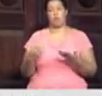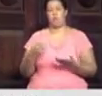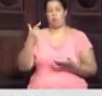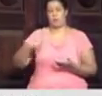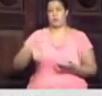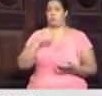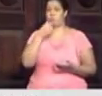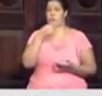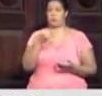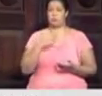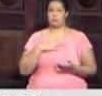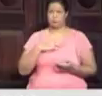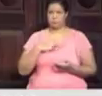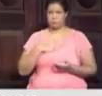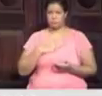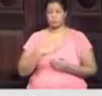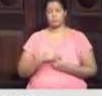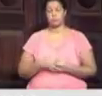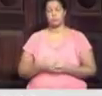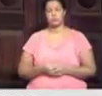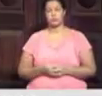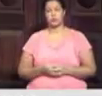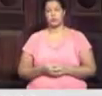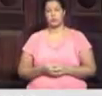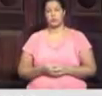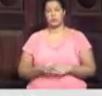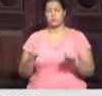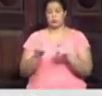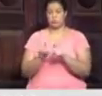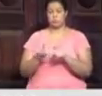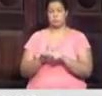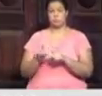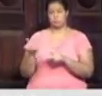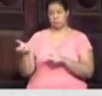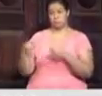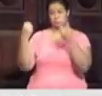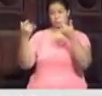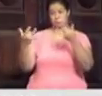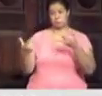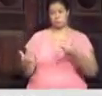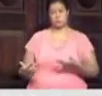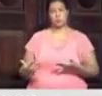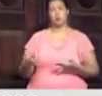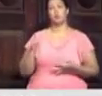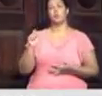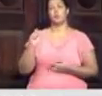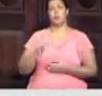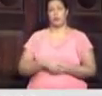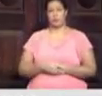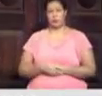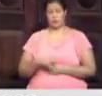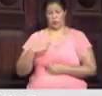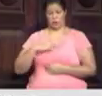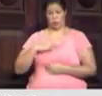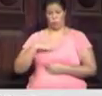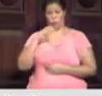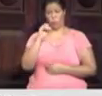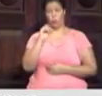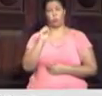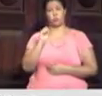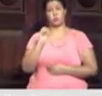comentário. Foi dito que eu comi no prato do governo e depois